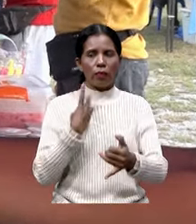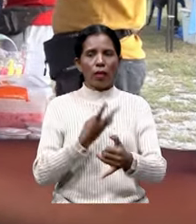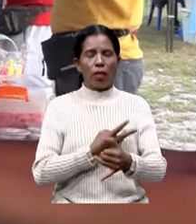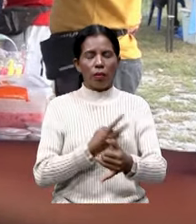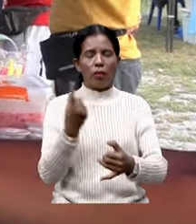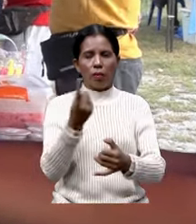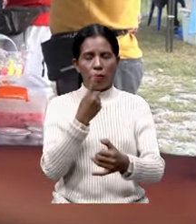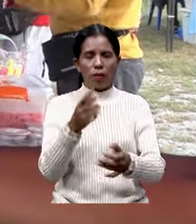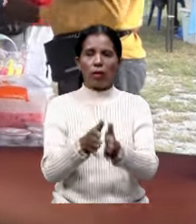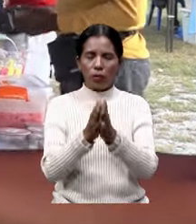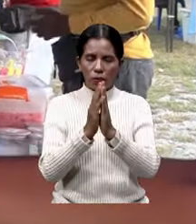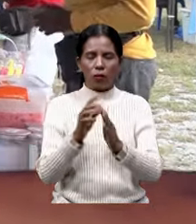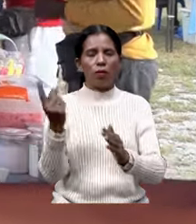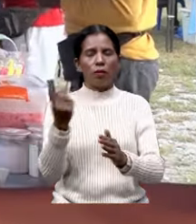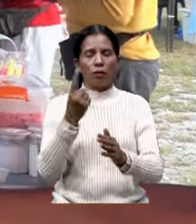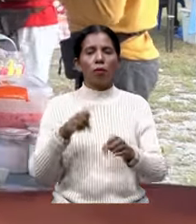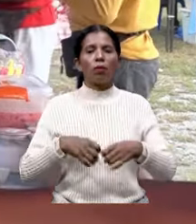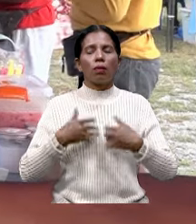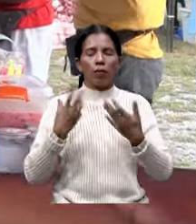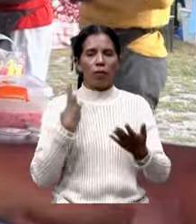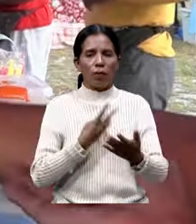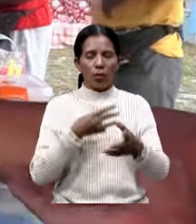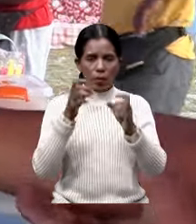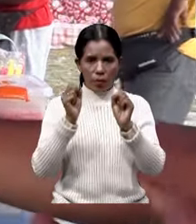sempre husu hele deit para koisa para ita bele